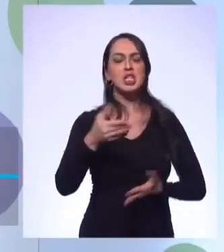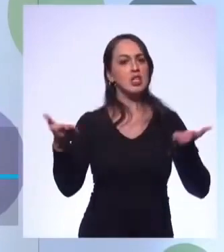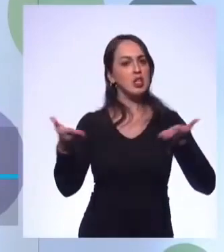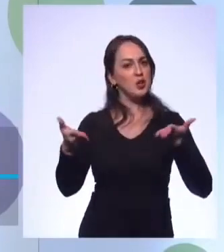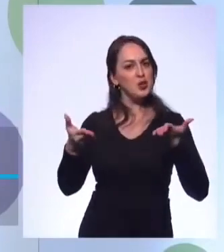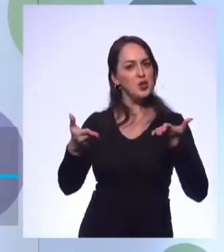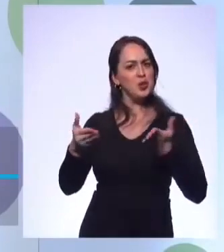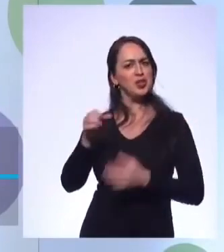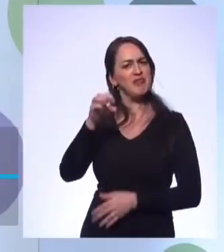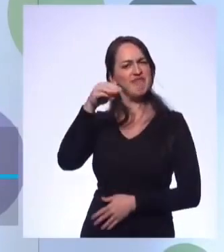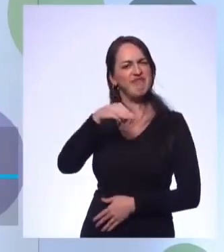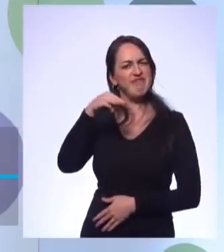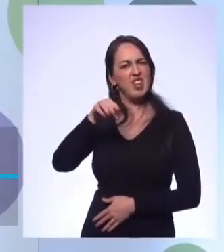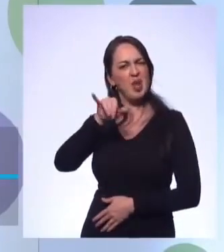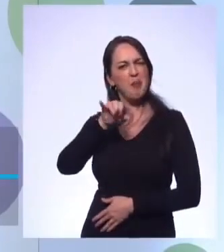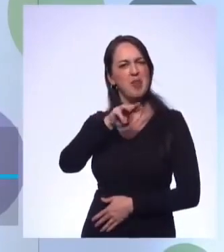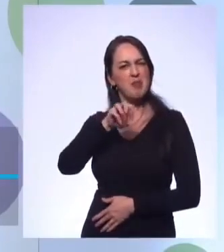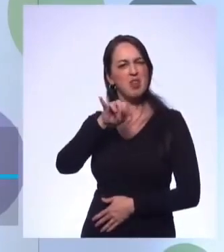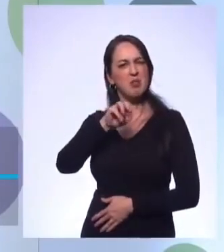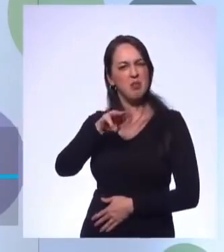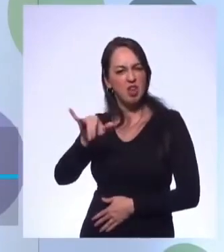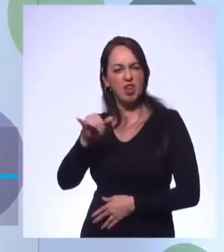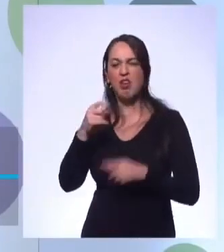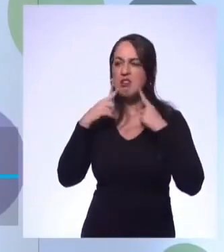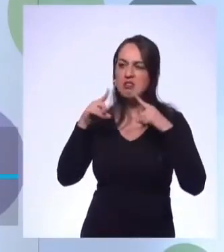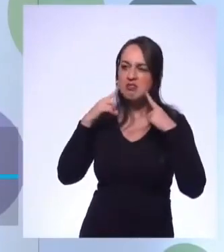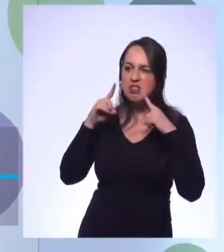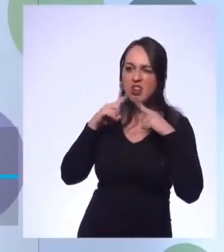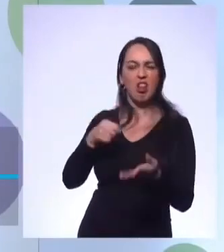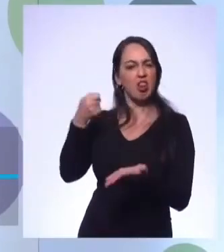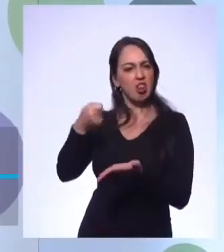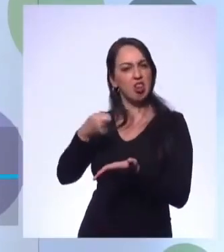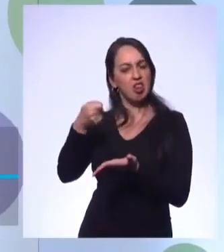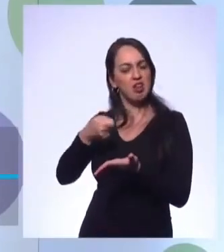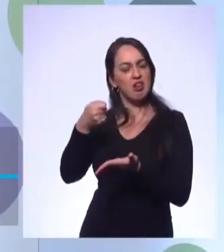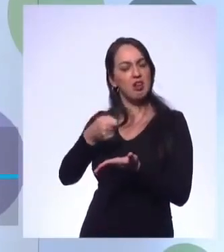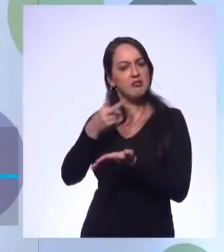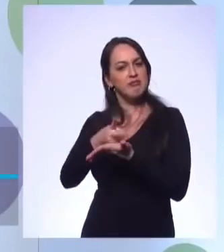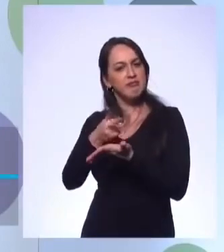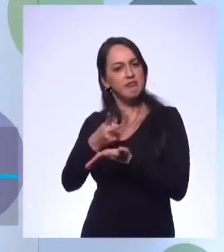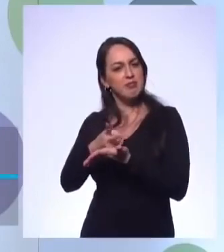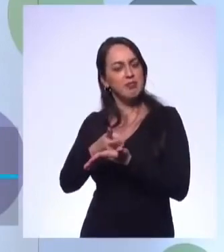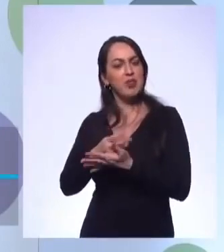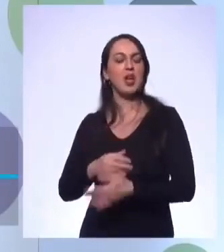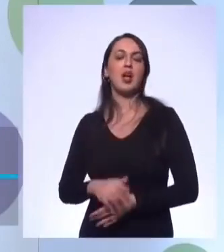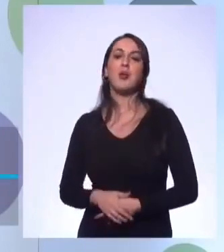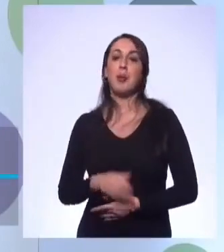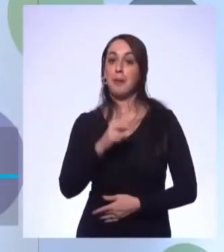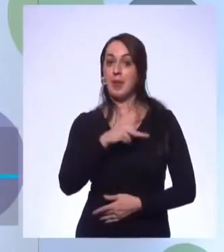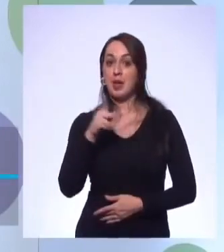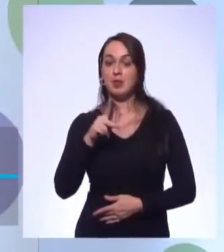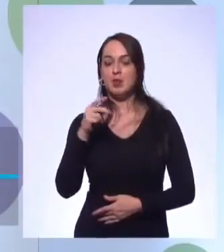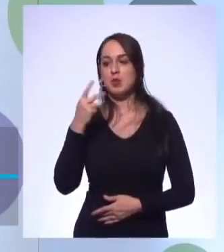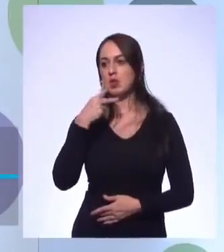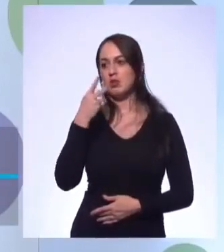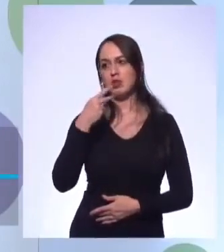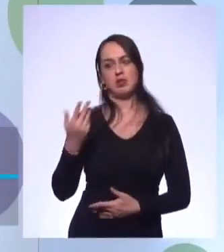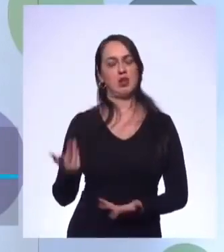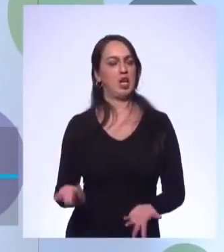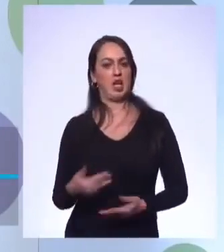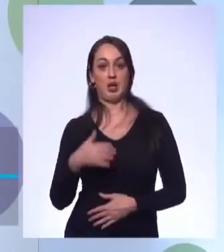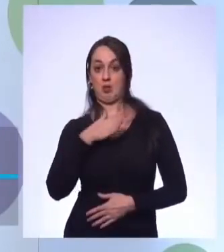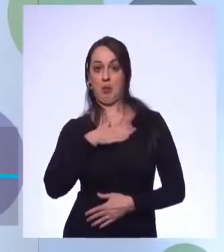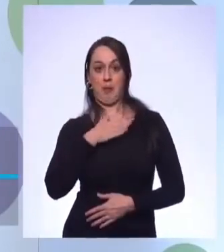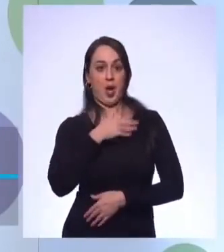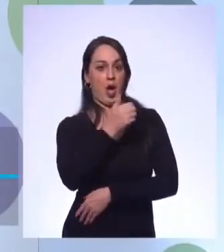Kellen Franco, não sei. Professora Kellen, você sabe o que você escreveu isso aqui, ó. Meus alunos são mestres em